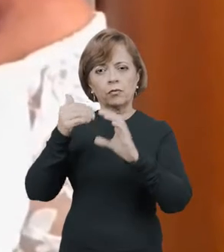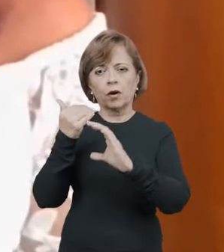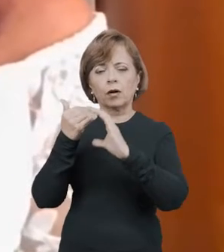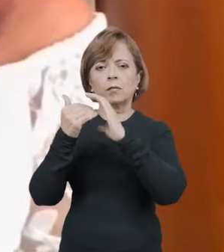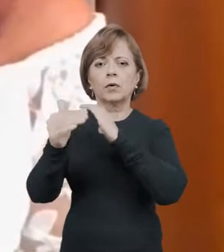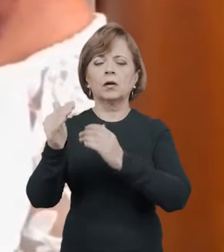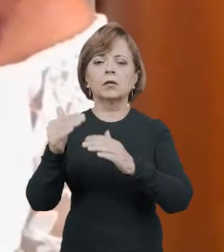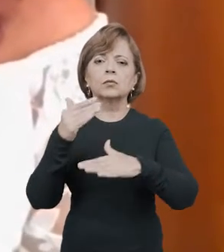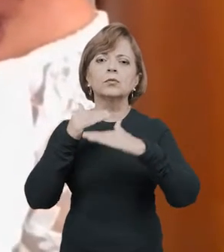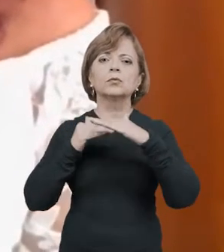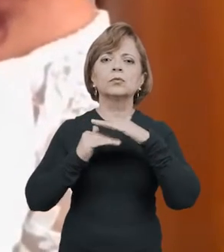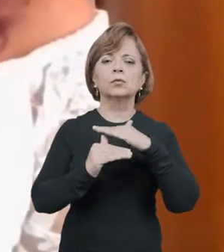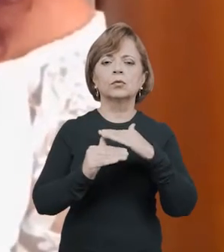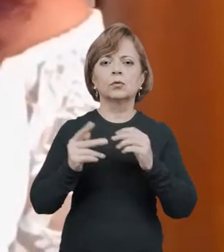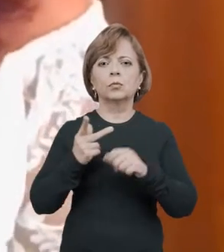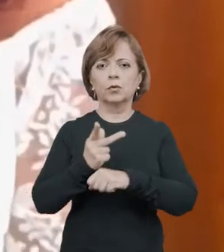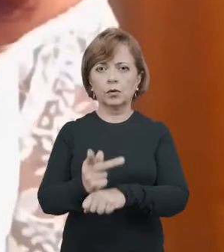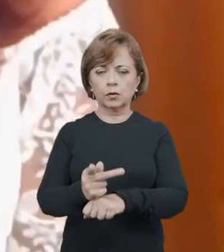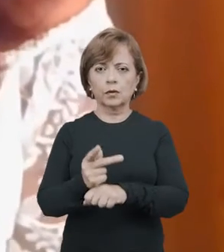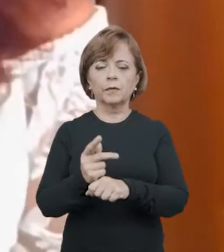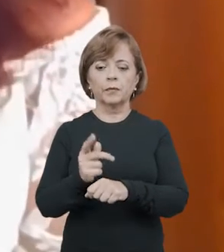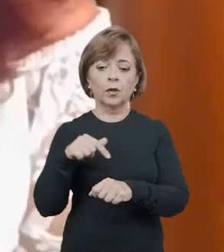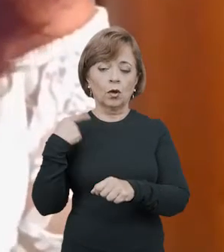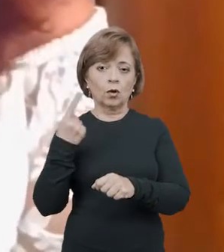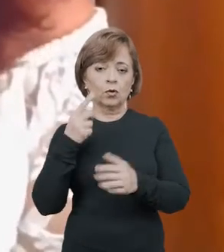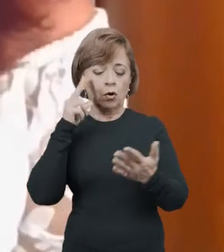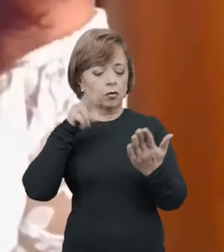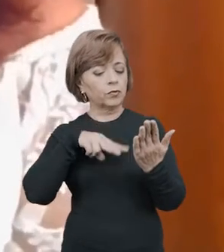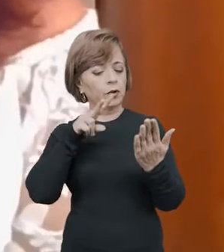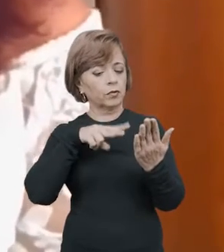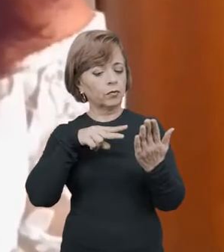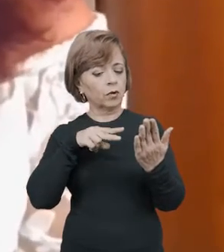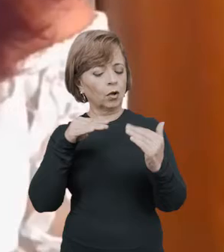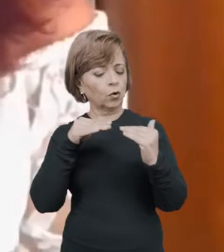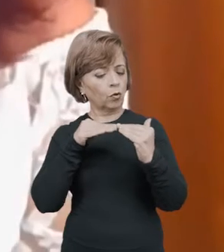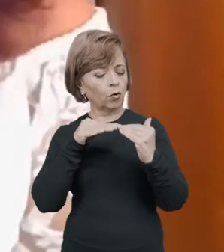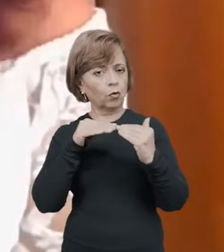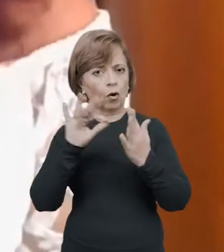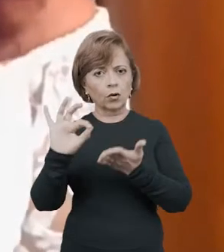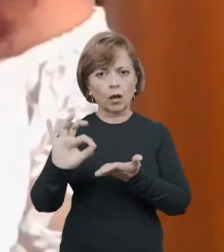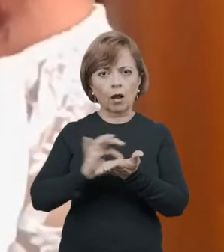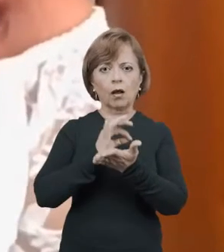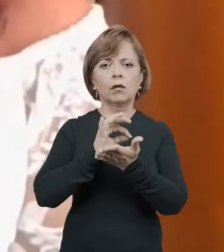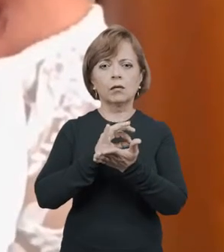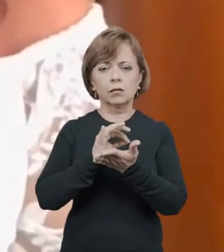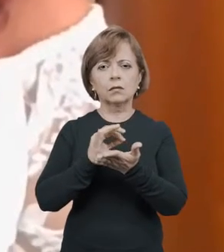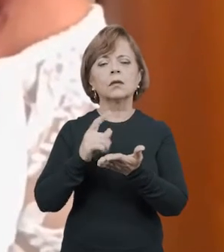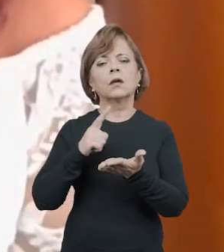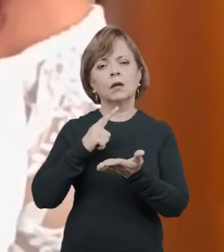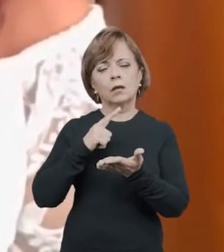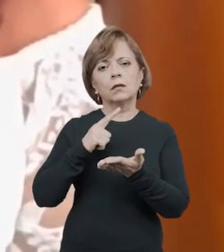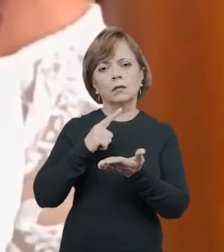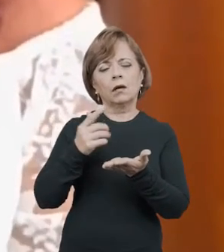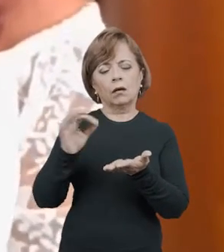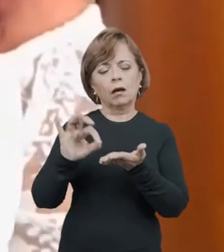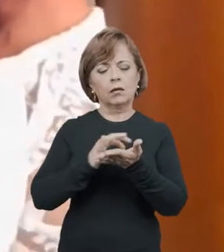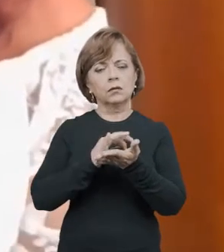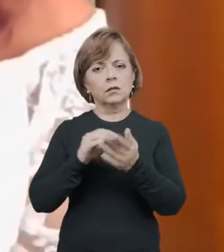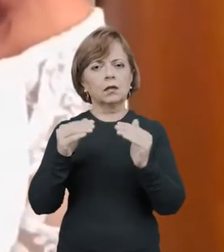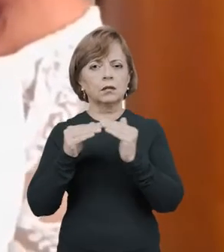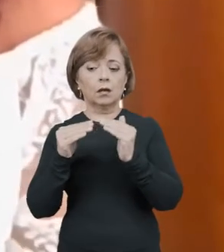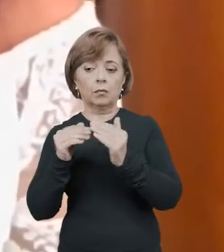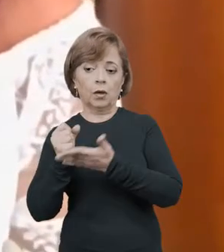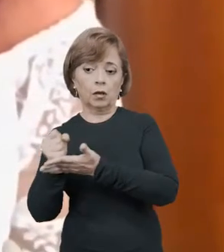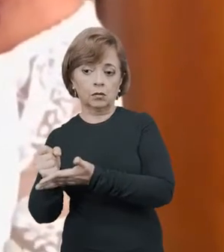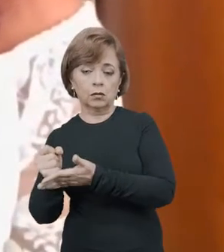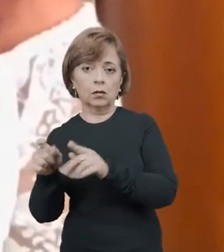então à Subprocuradoria, que, concordando com a peça, assinará, assim como ela também será assinada tanto